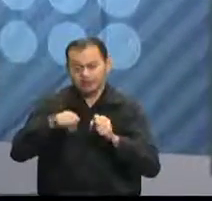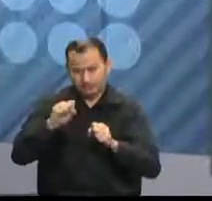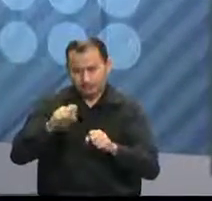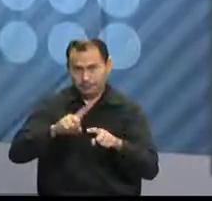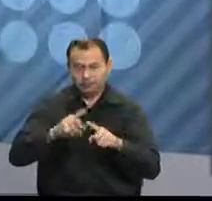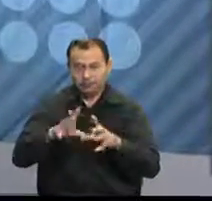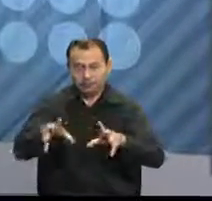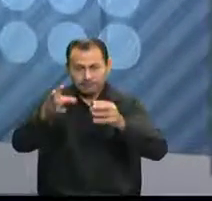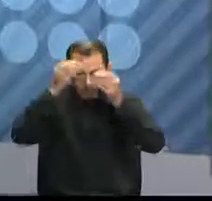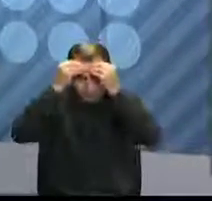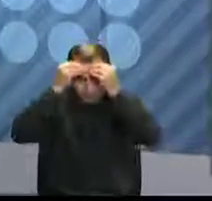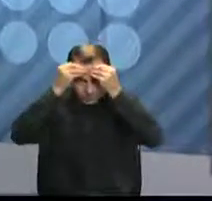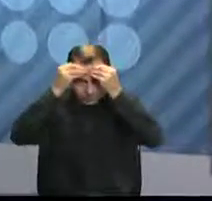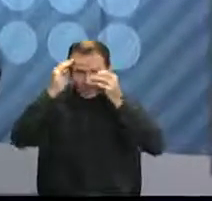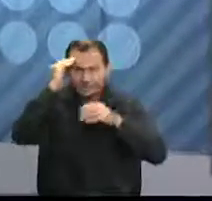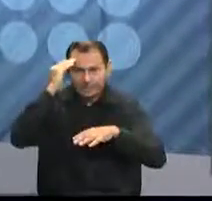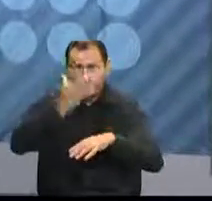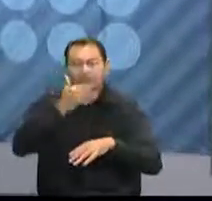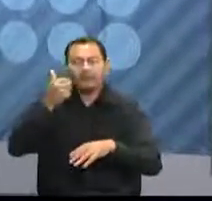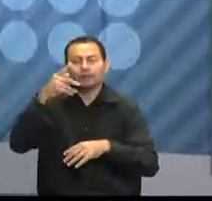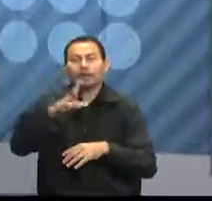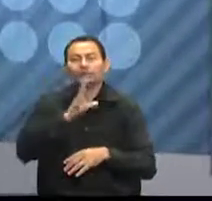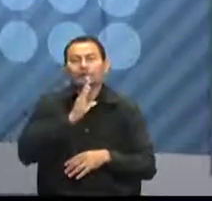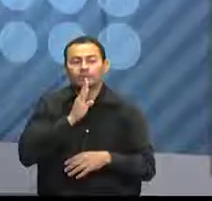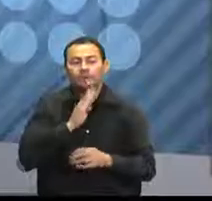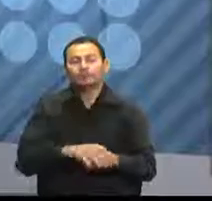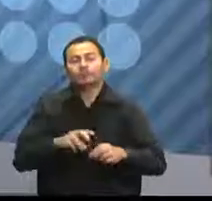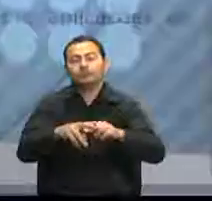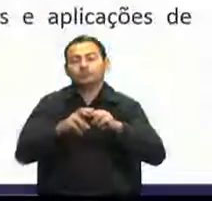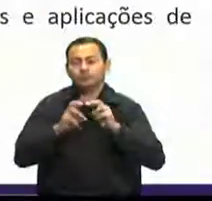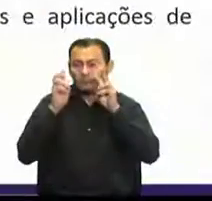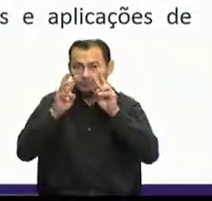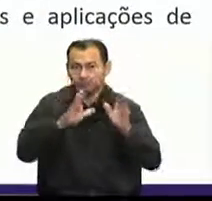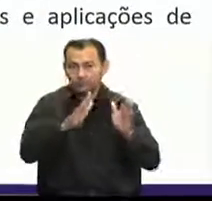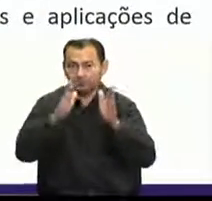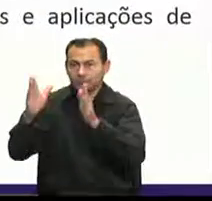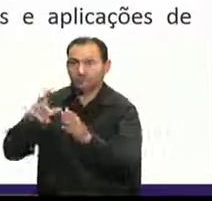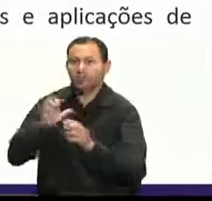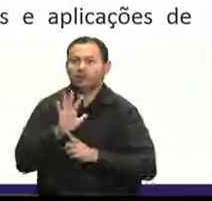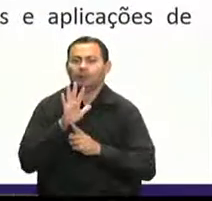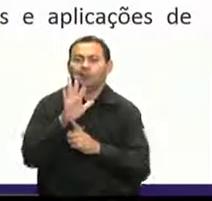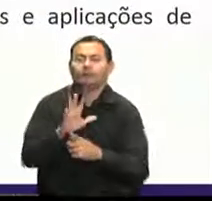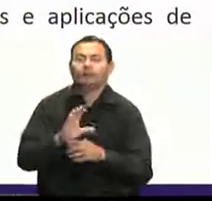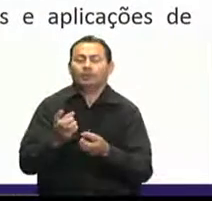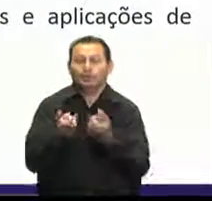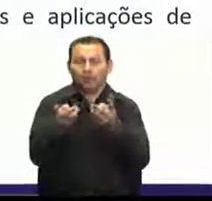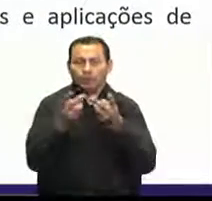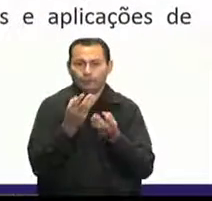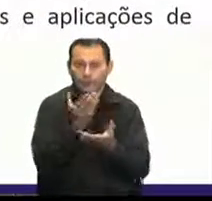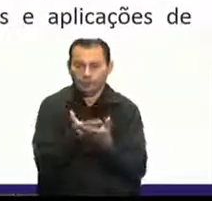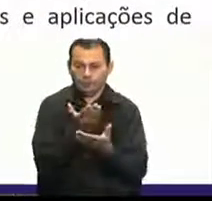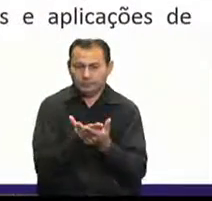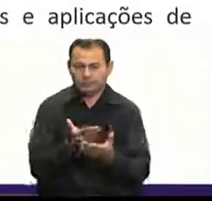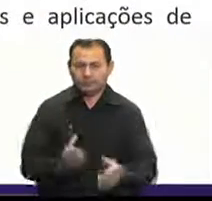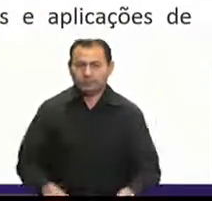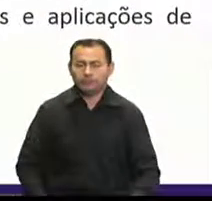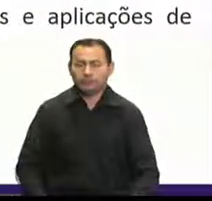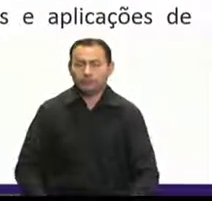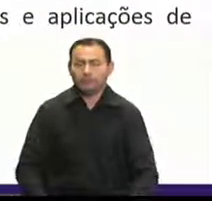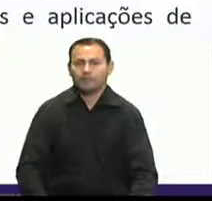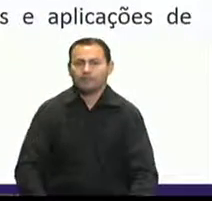absorver mais seu conhecimento por isso vamos ao quadro para que apresente o convite ao estudo